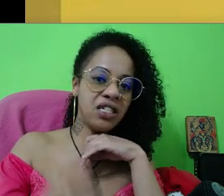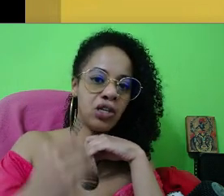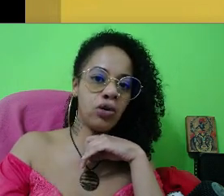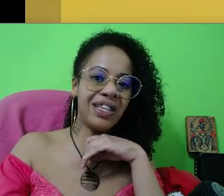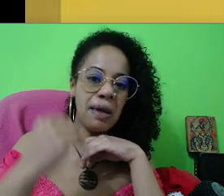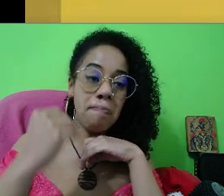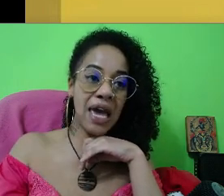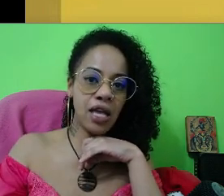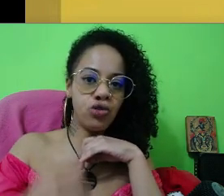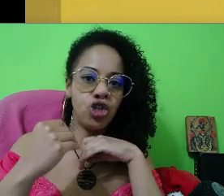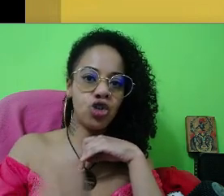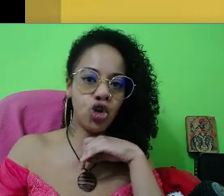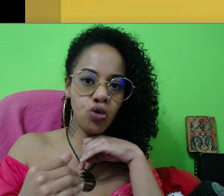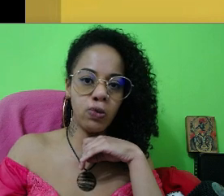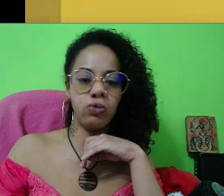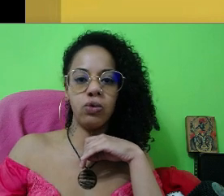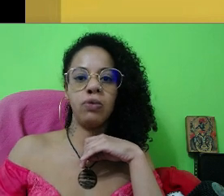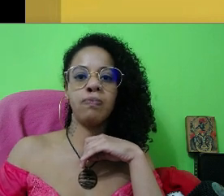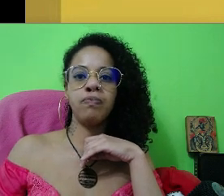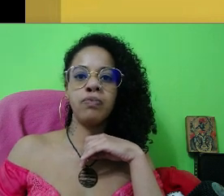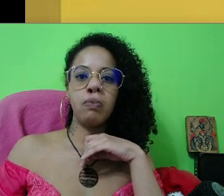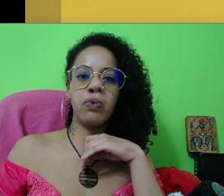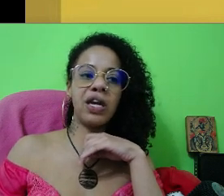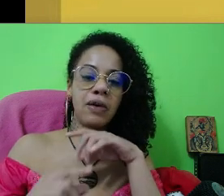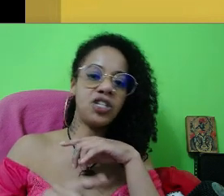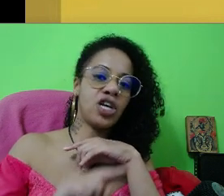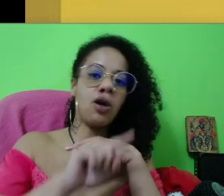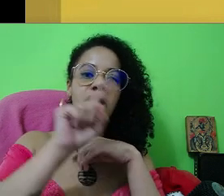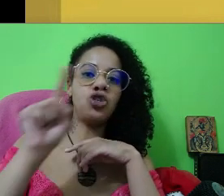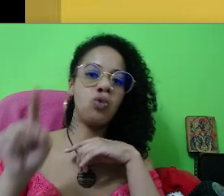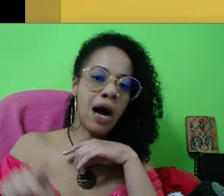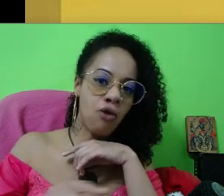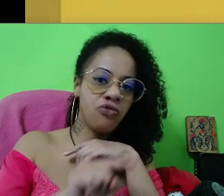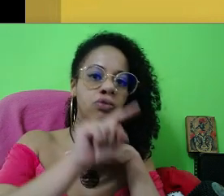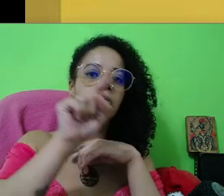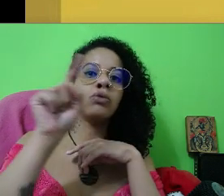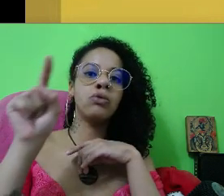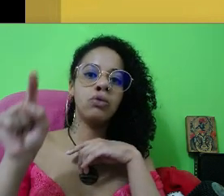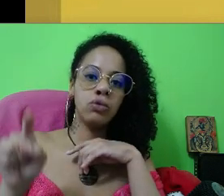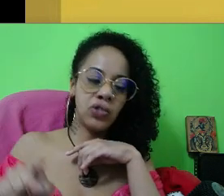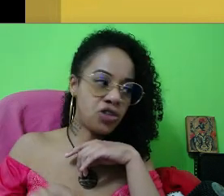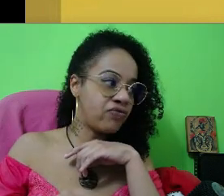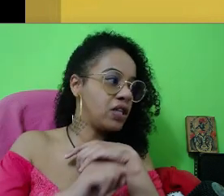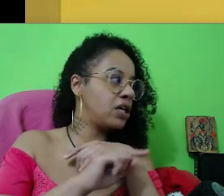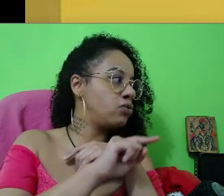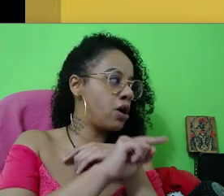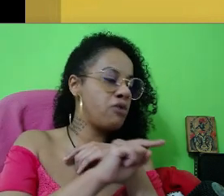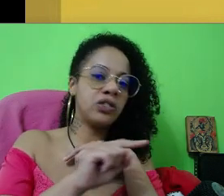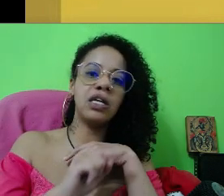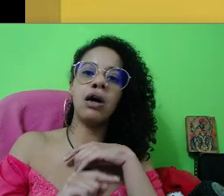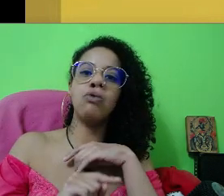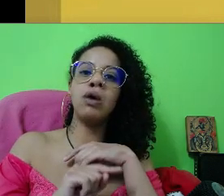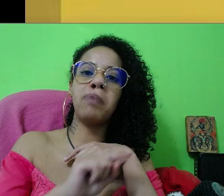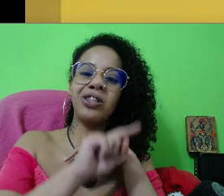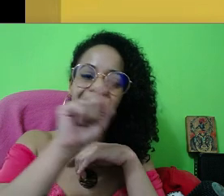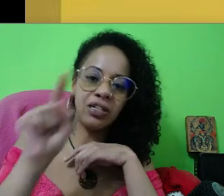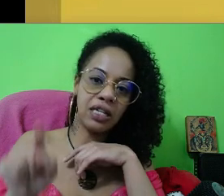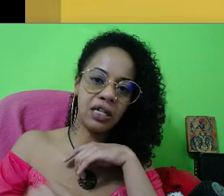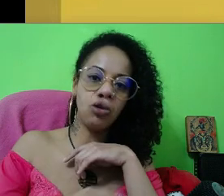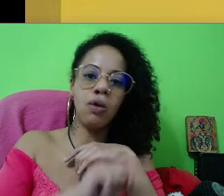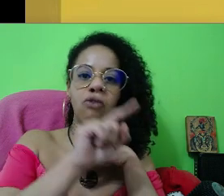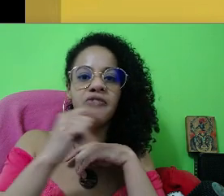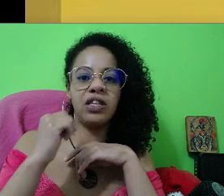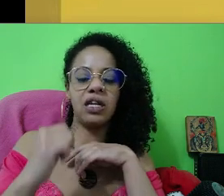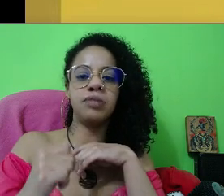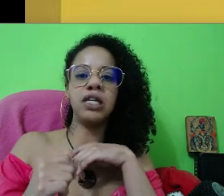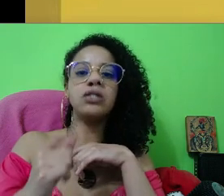me ensinou a ter medo de todo mundo porque geralmente o alvo se tiver andando eu e você na rua pode